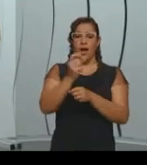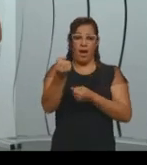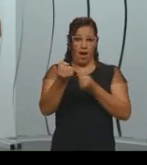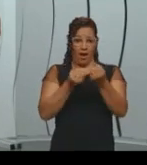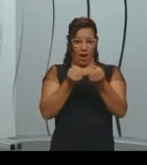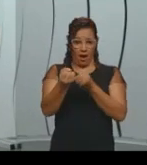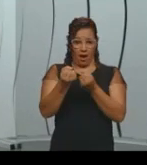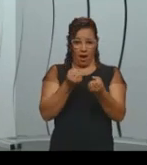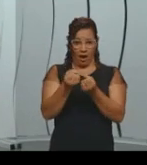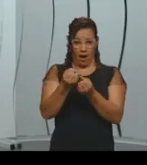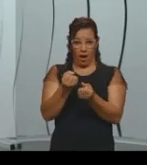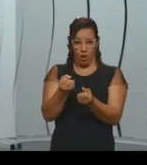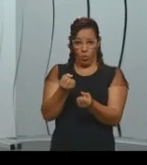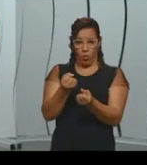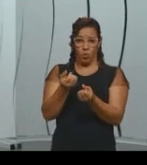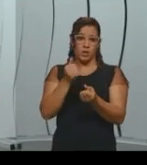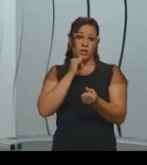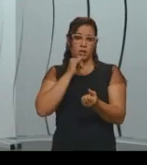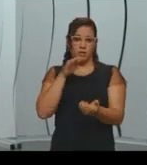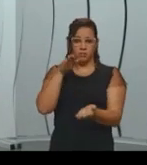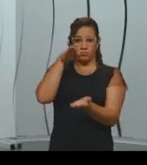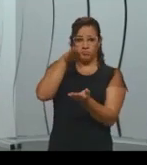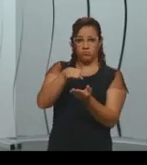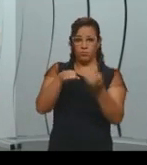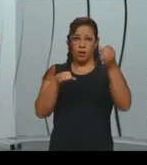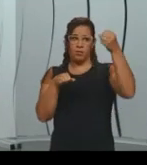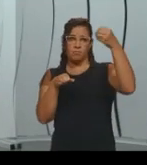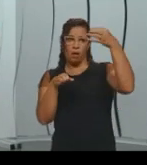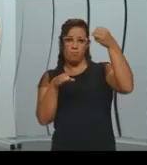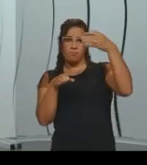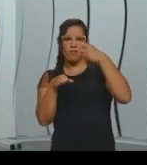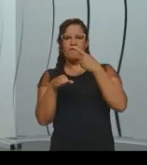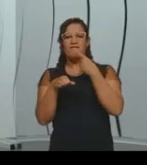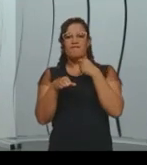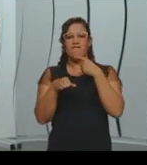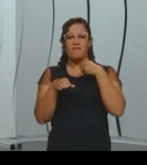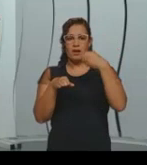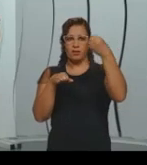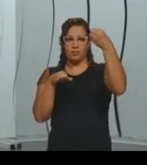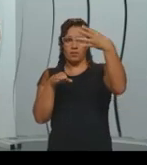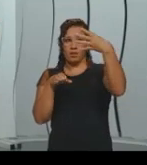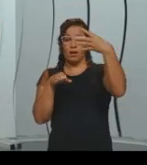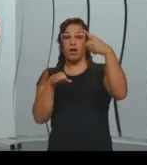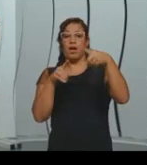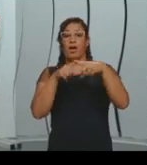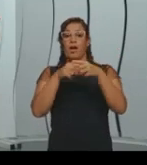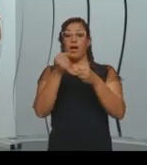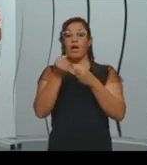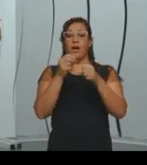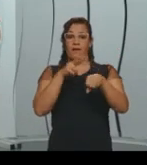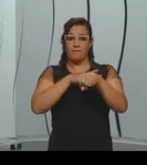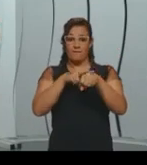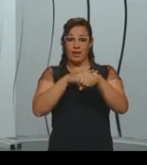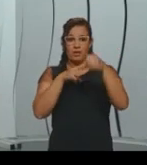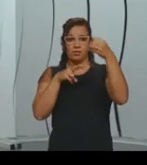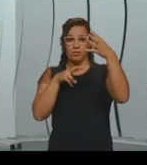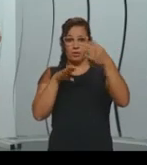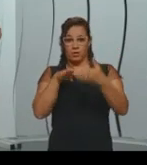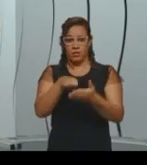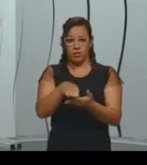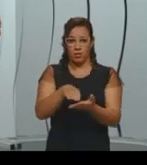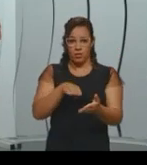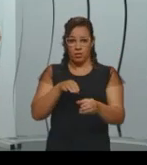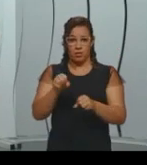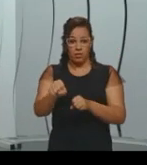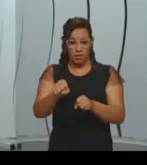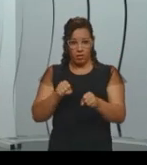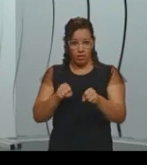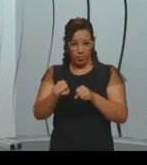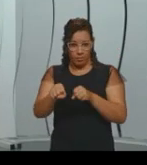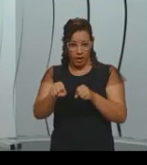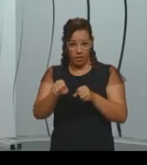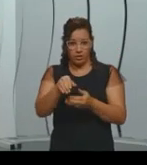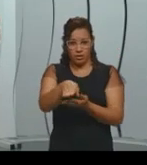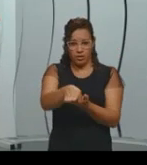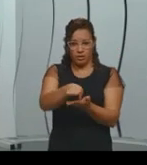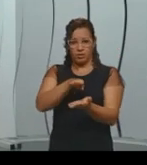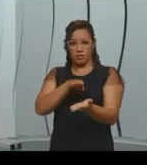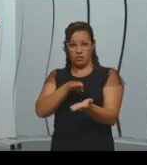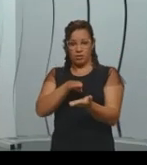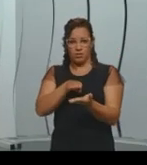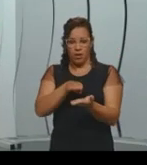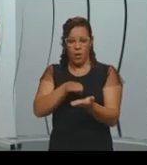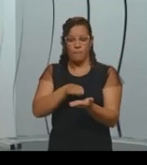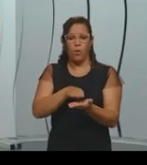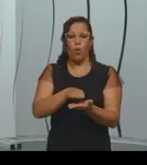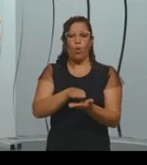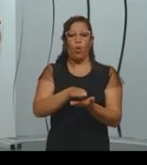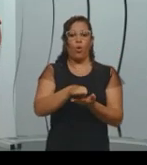parado num semáforo, um sinal vermelho, muda o sinal para verde e o carro arranca, põe a primeira marcha e vai andar. Ele está